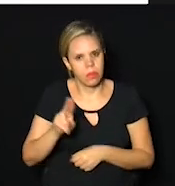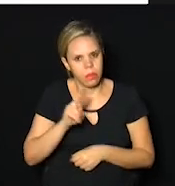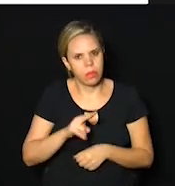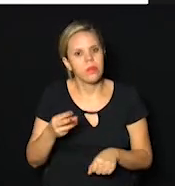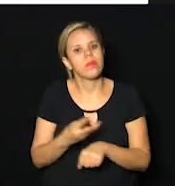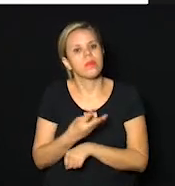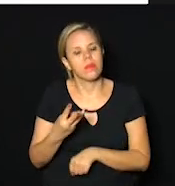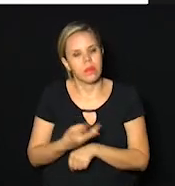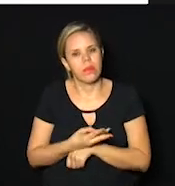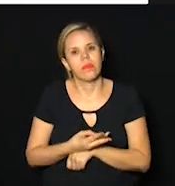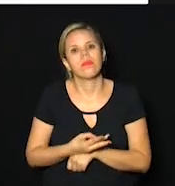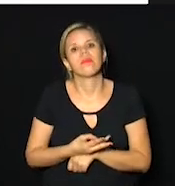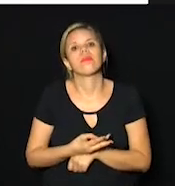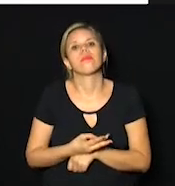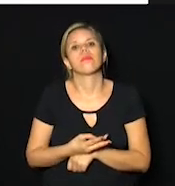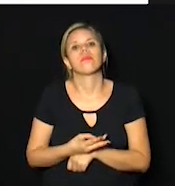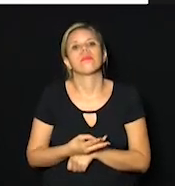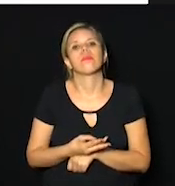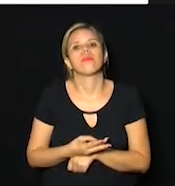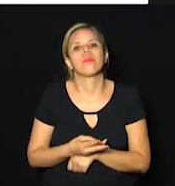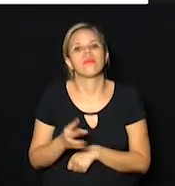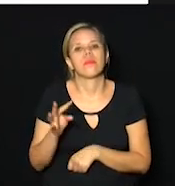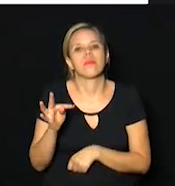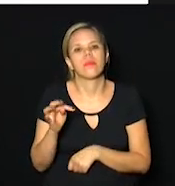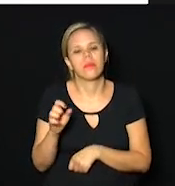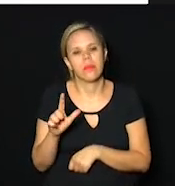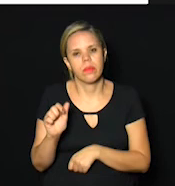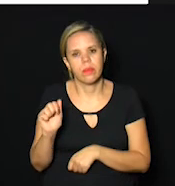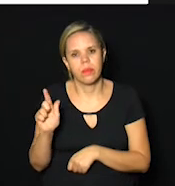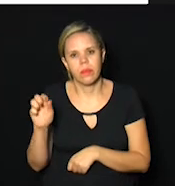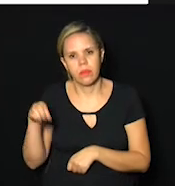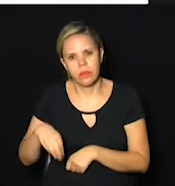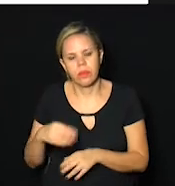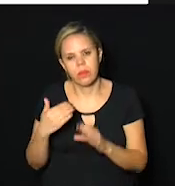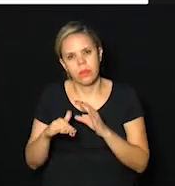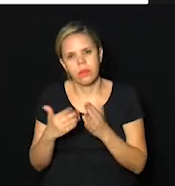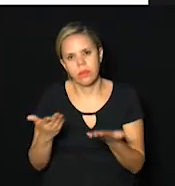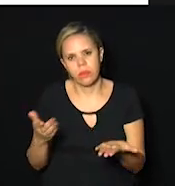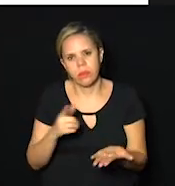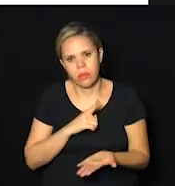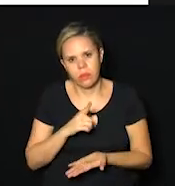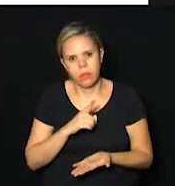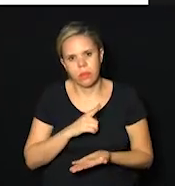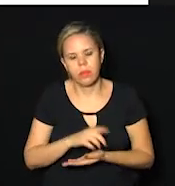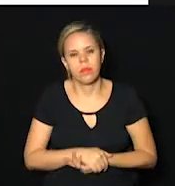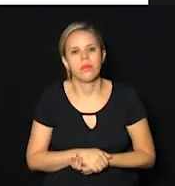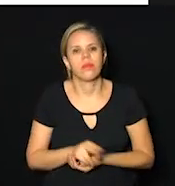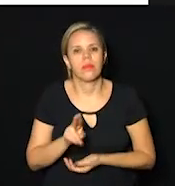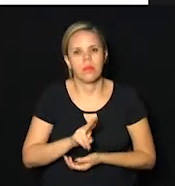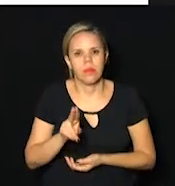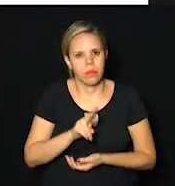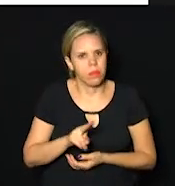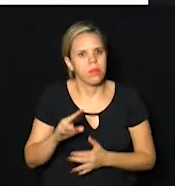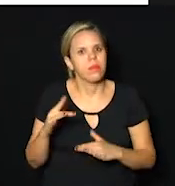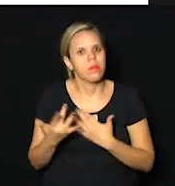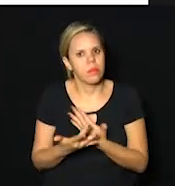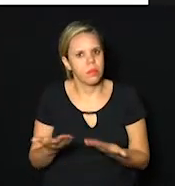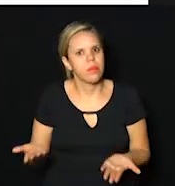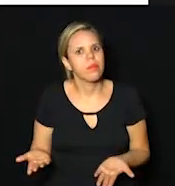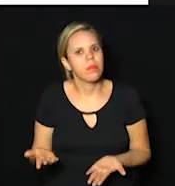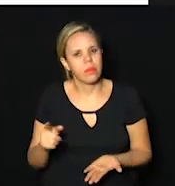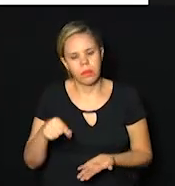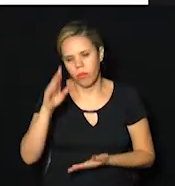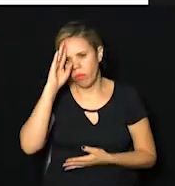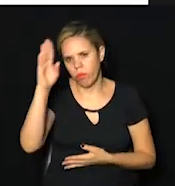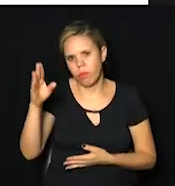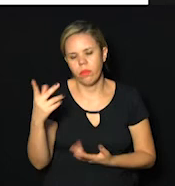para isso, ou o Telegram, o aplicativo de mensagem que vocês têm. E utilize as redes para aquilo que é fundamental